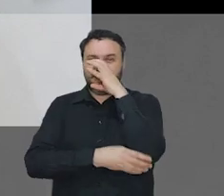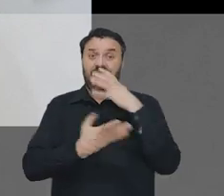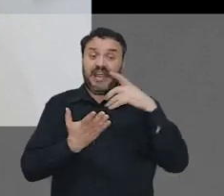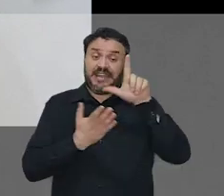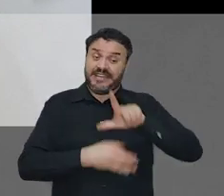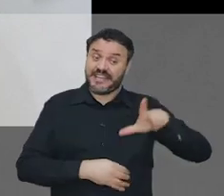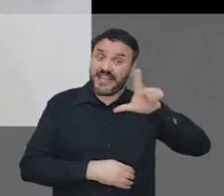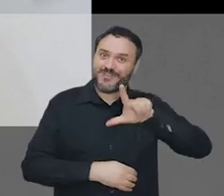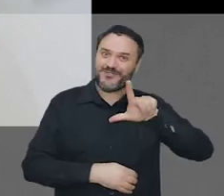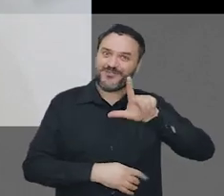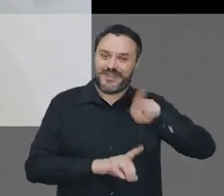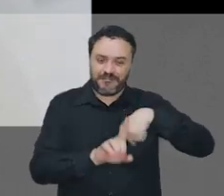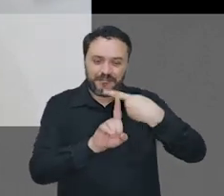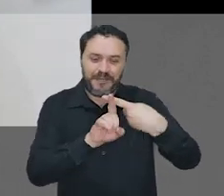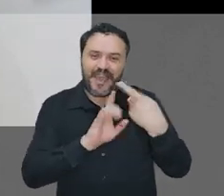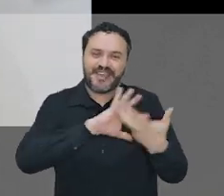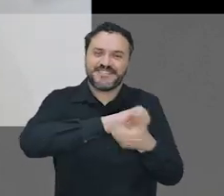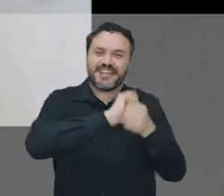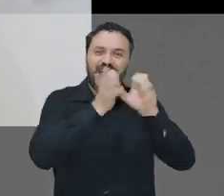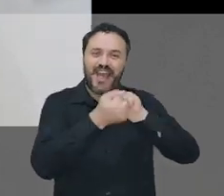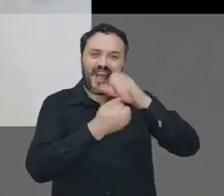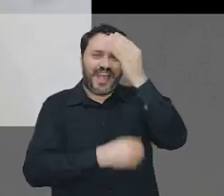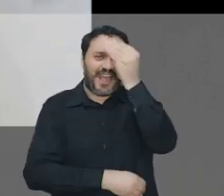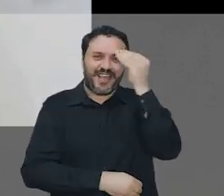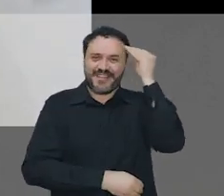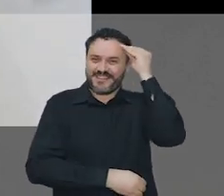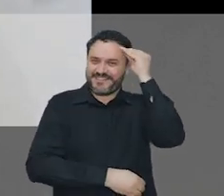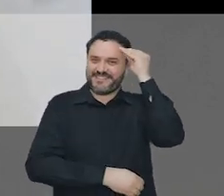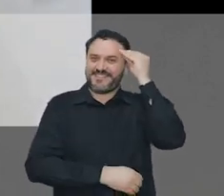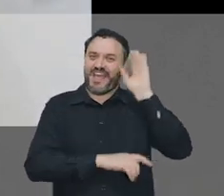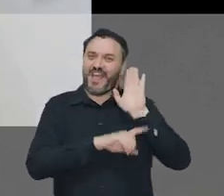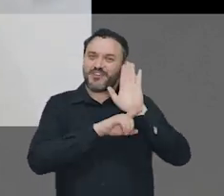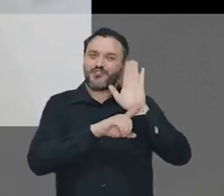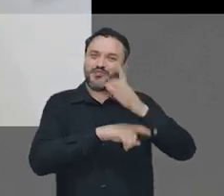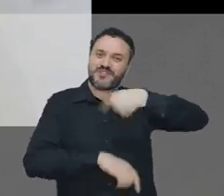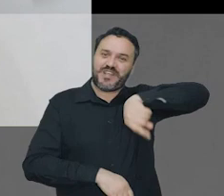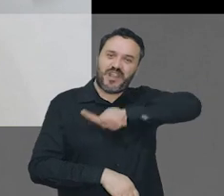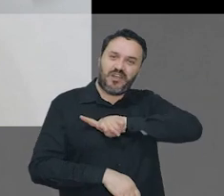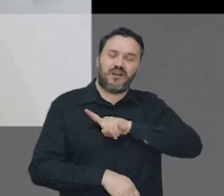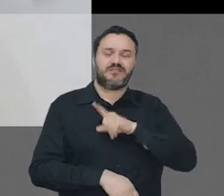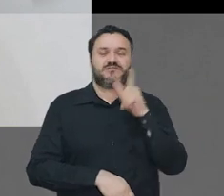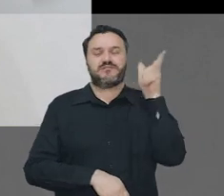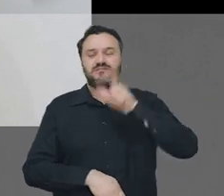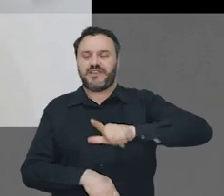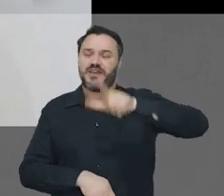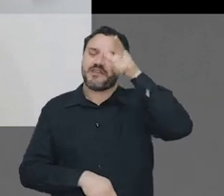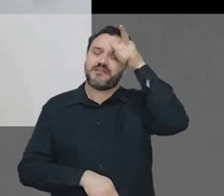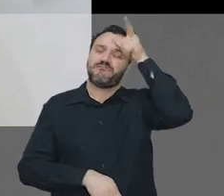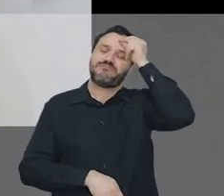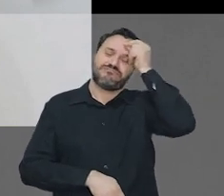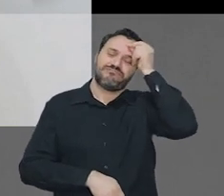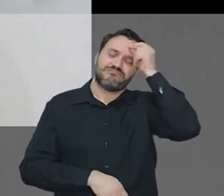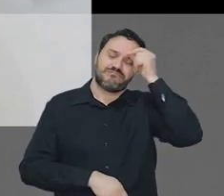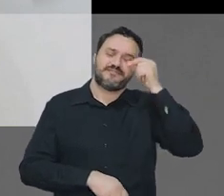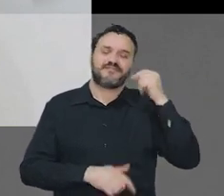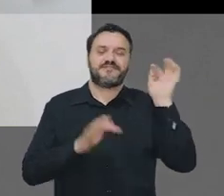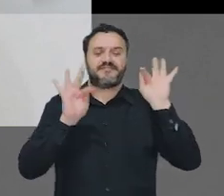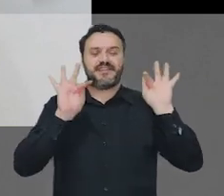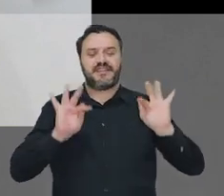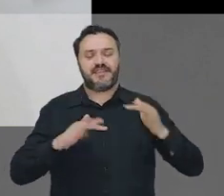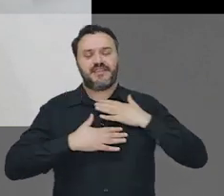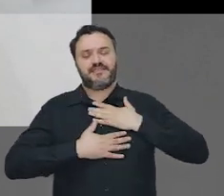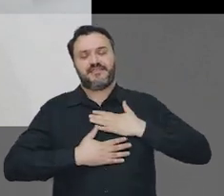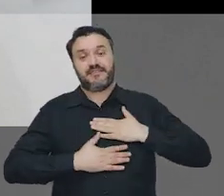e as artes oferecem escape, alento, mas principalmente